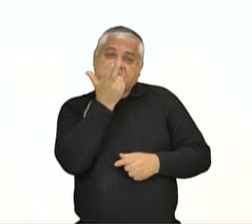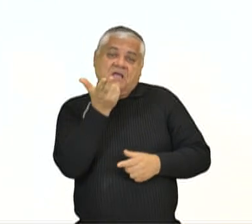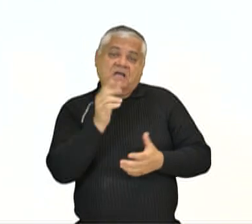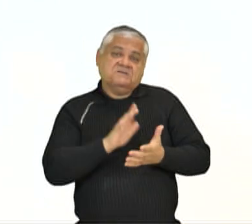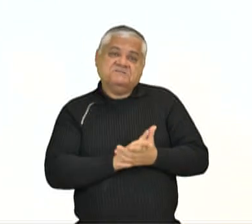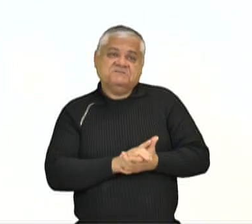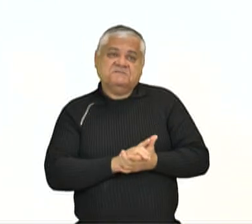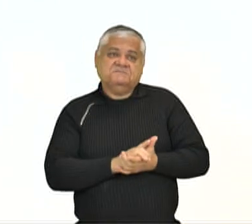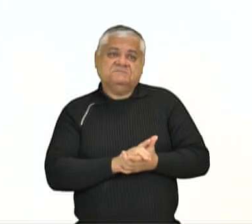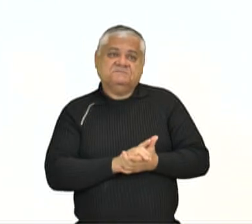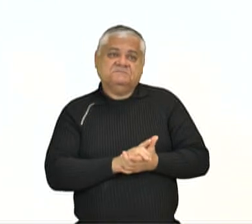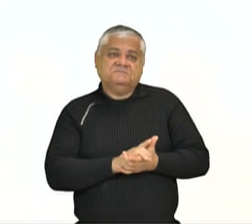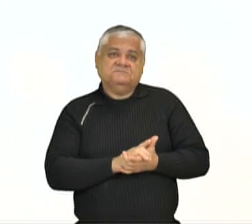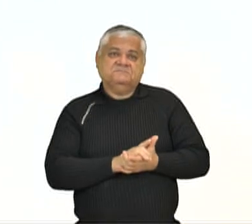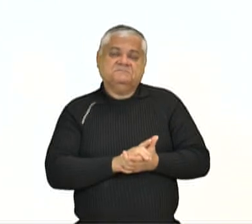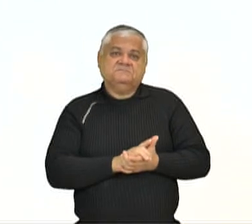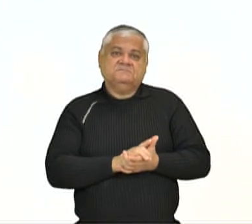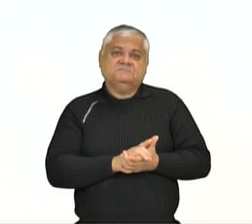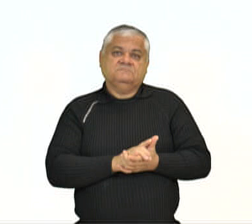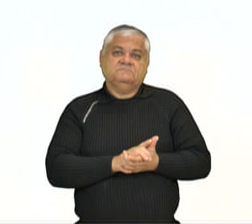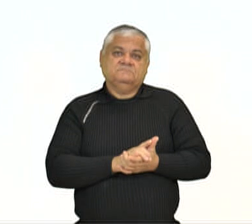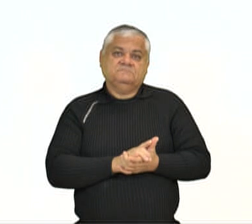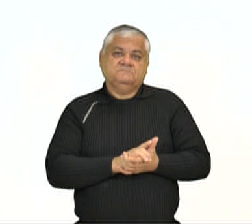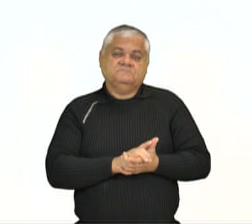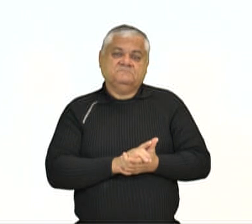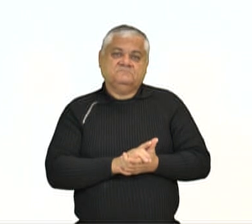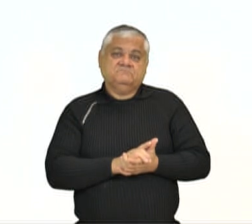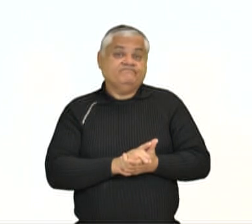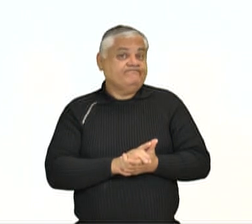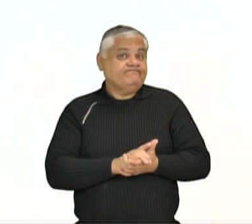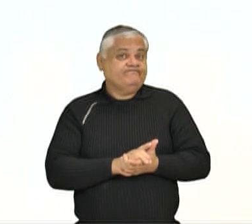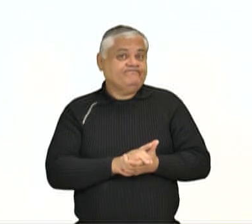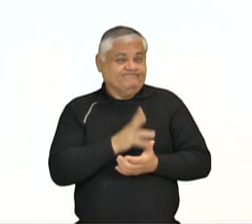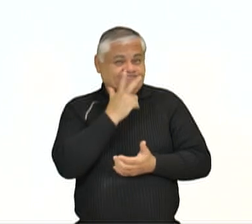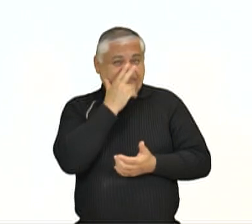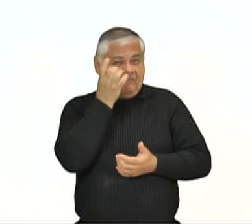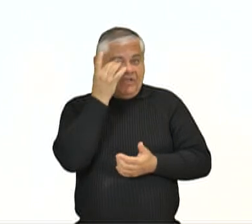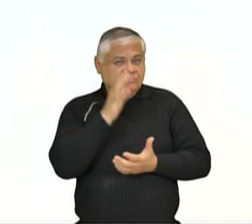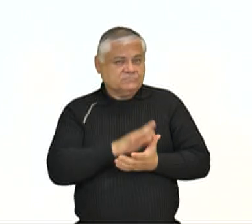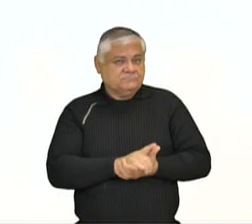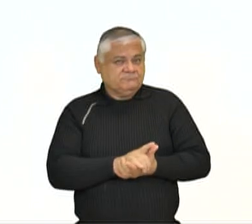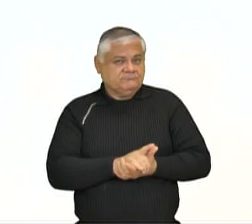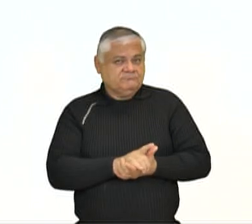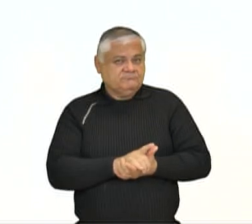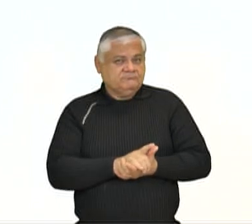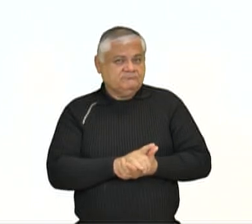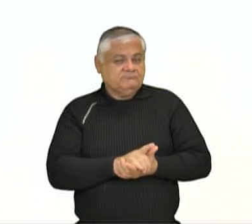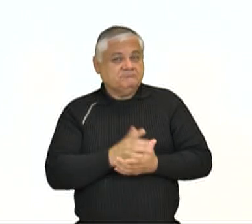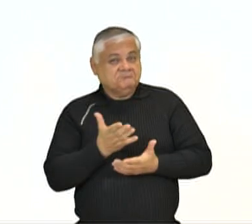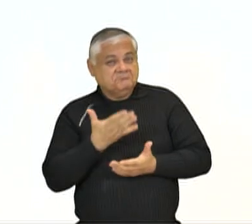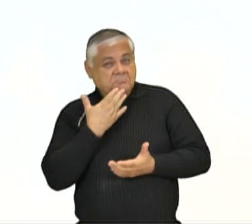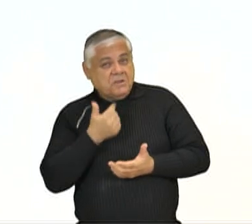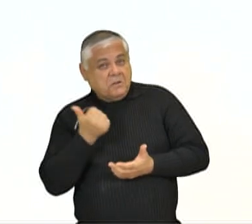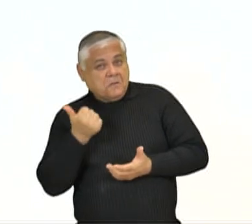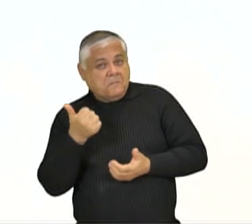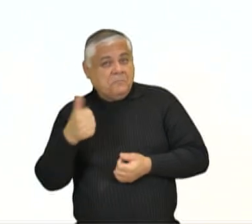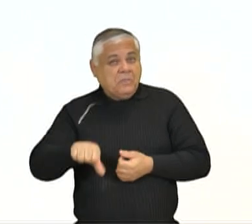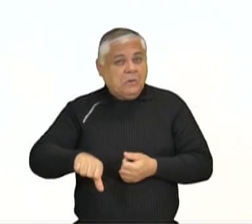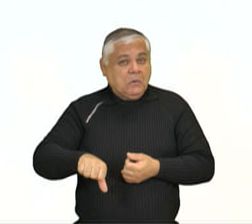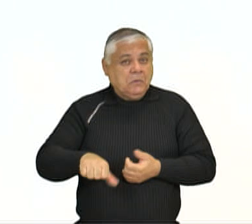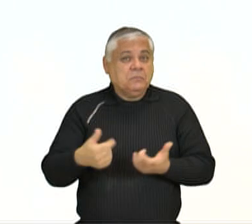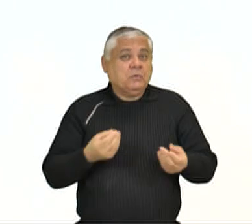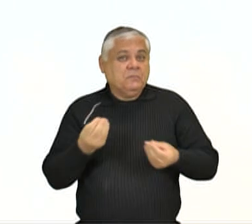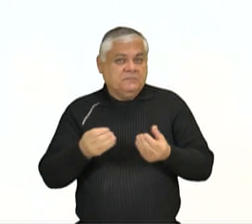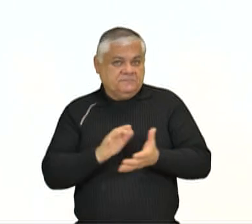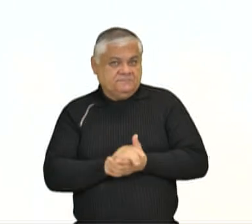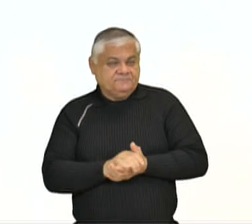think things are better or worse for them? Você acha que as coisas são fáceis, são melhores ou piores para